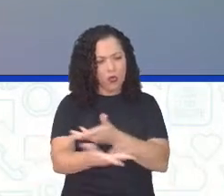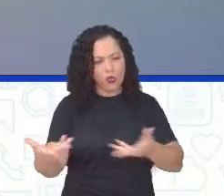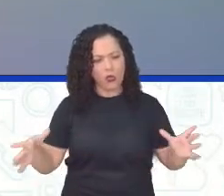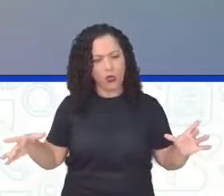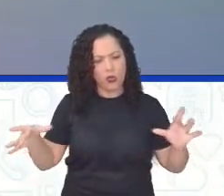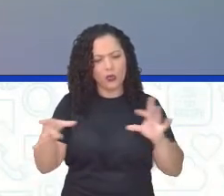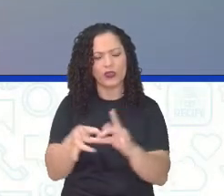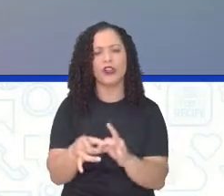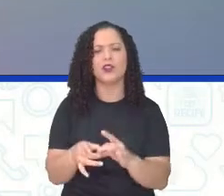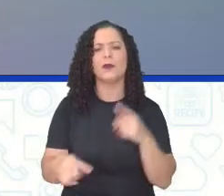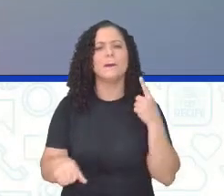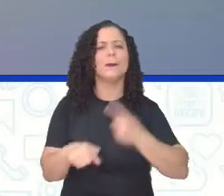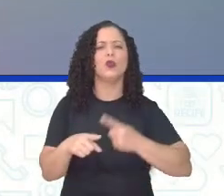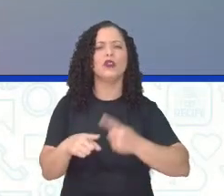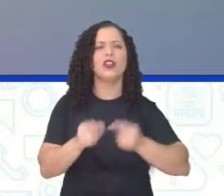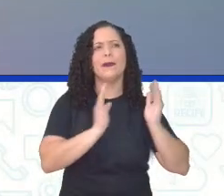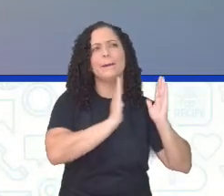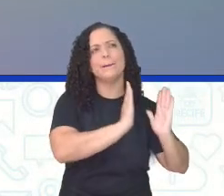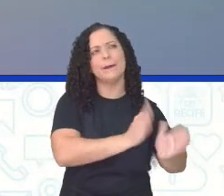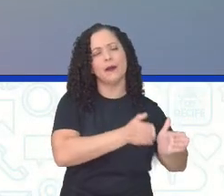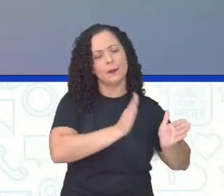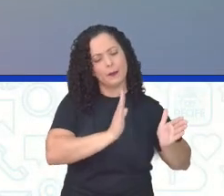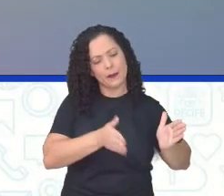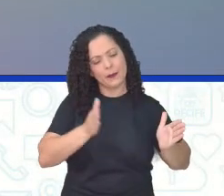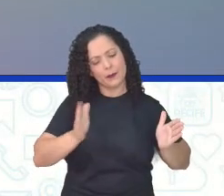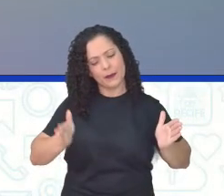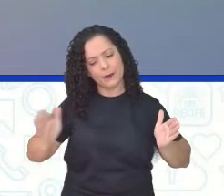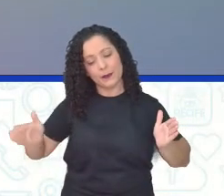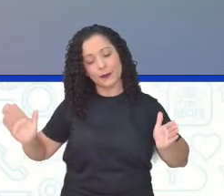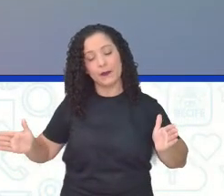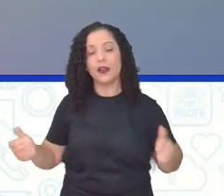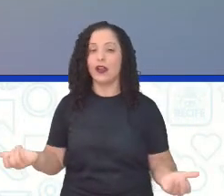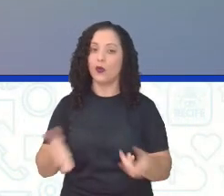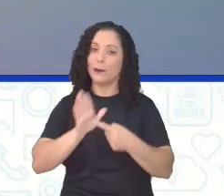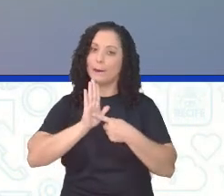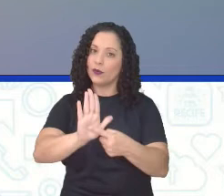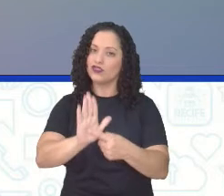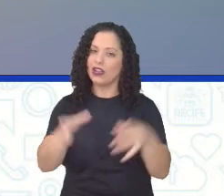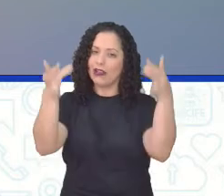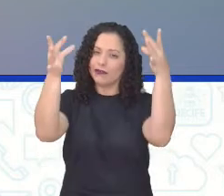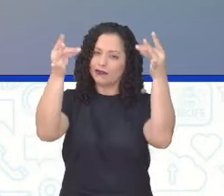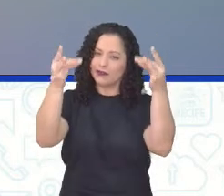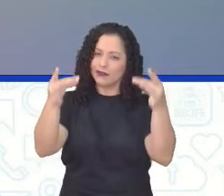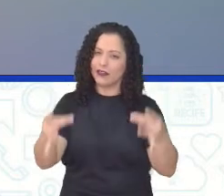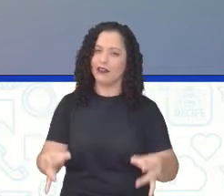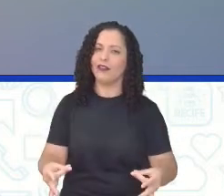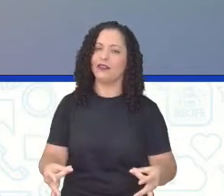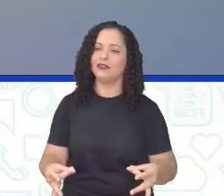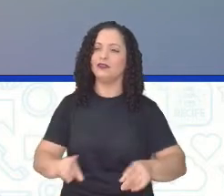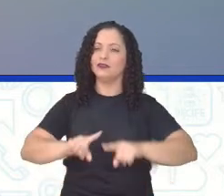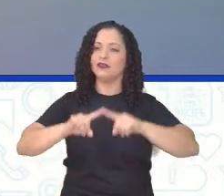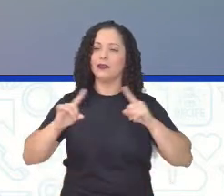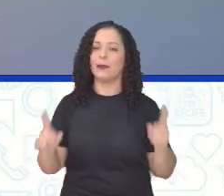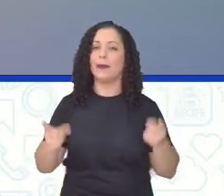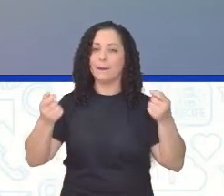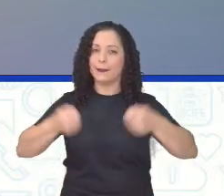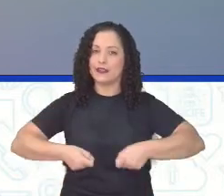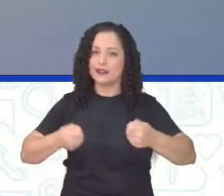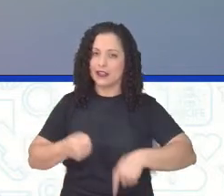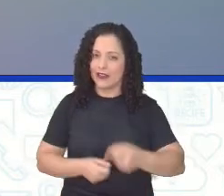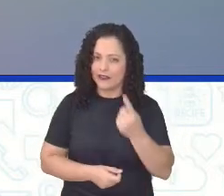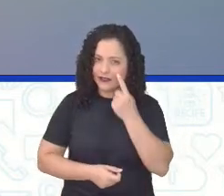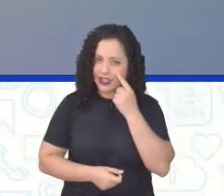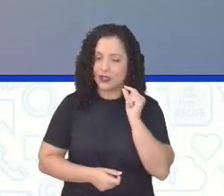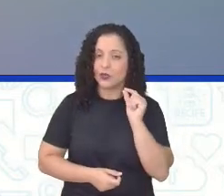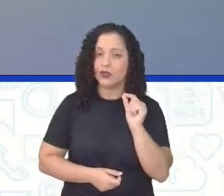estudando aí por partes? Pois é, gente. Hoje eu estou apresentando ele aí bem integrado. Mas o que a gente precisa ver por parte